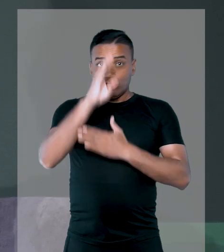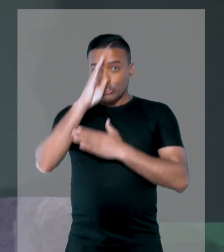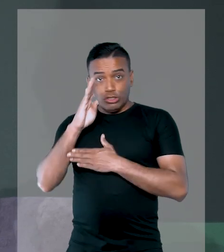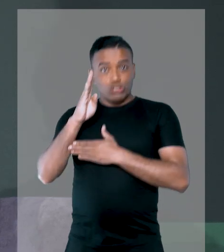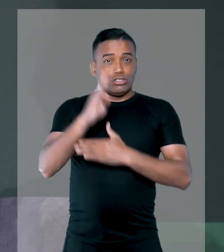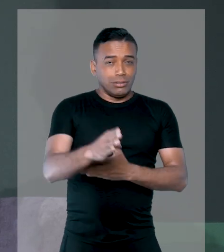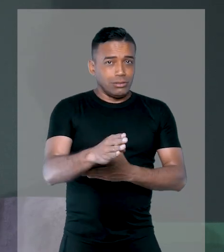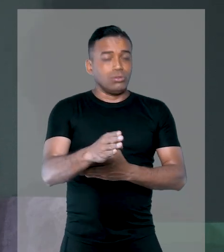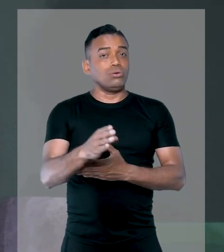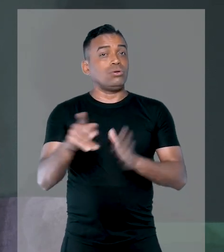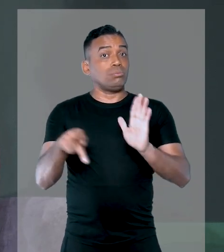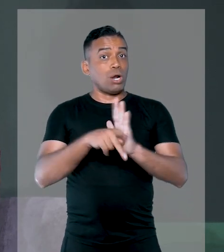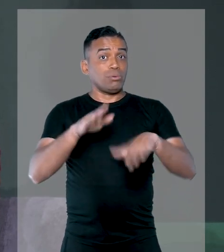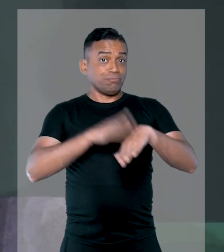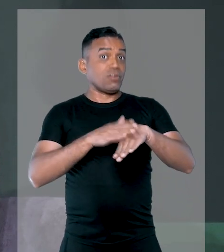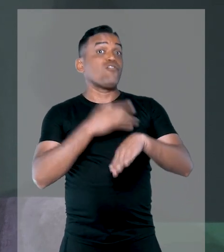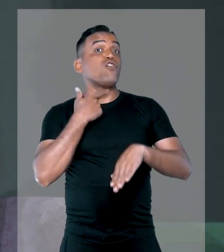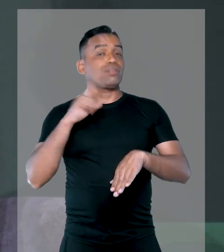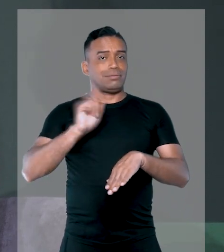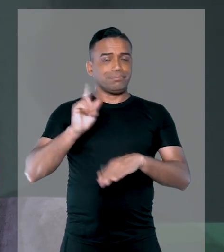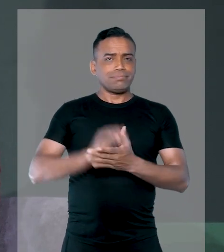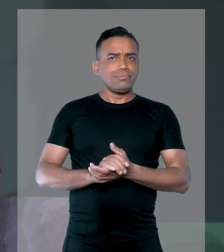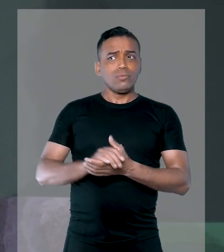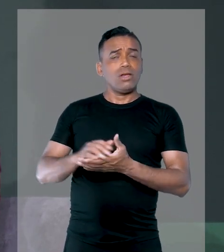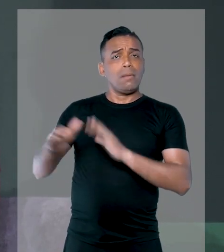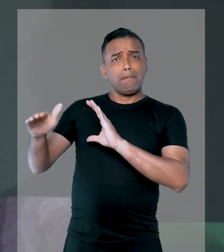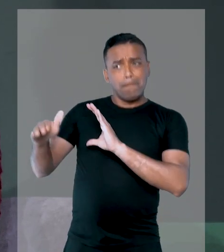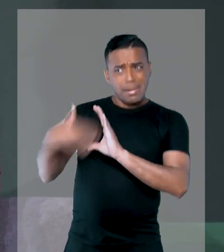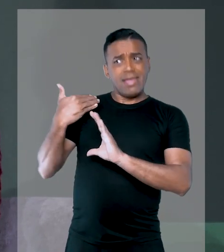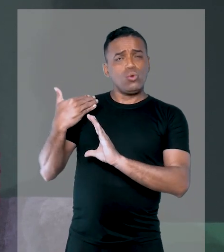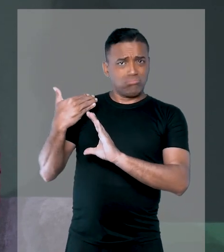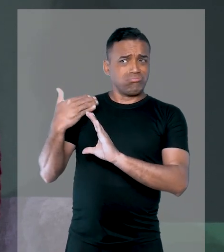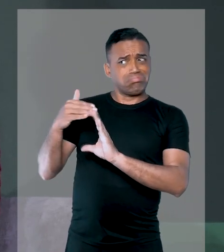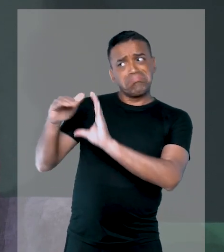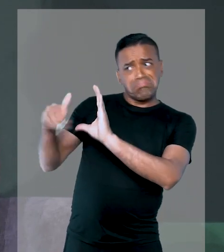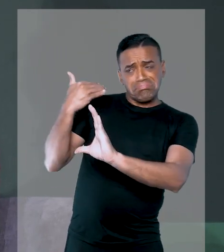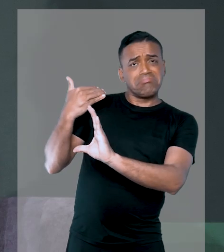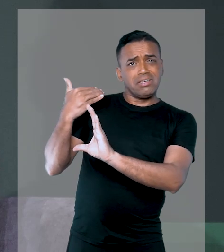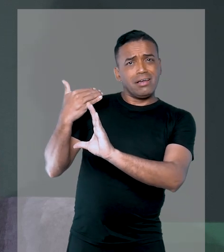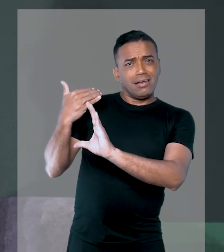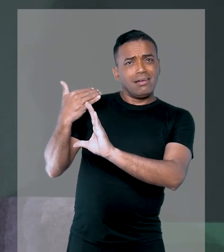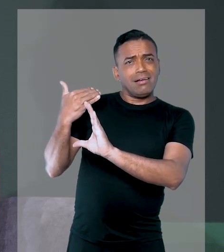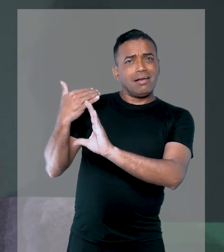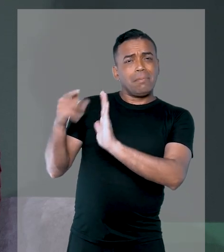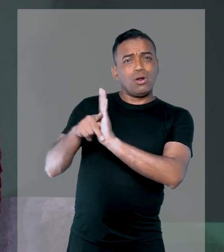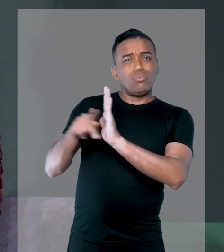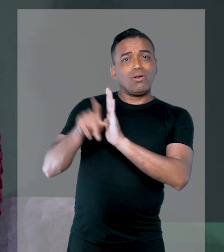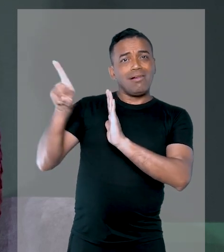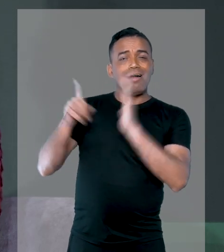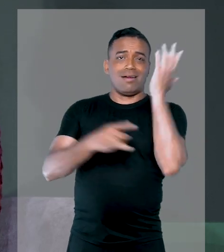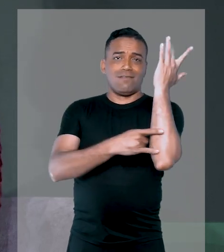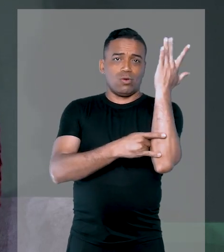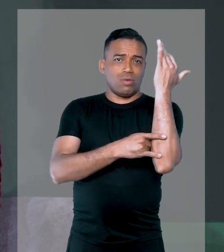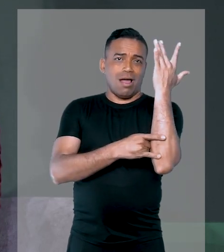diretamente por minha vontade. Eu recebi um e-mail, eu já tinha até formado, eu recebi um e-mail no meu endereço eletrônico da UFMG